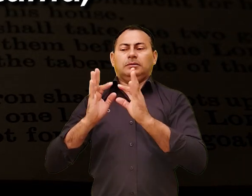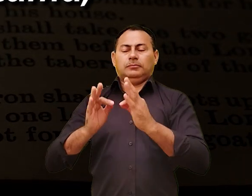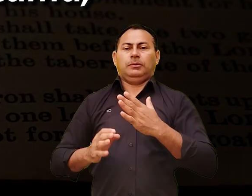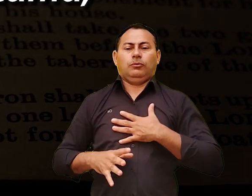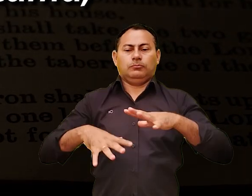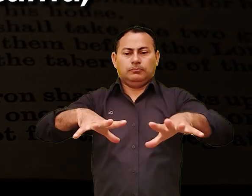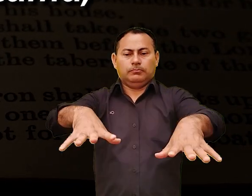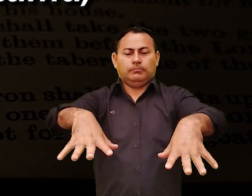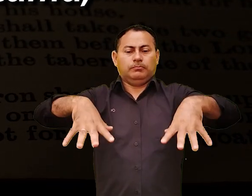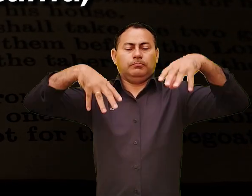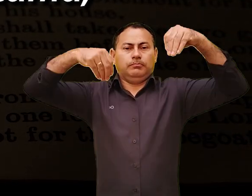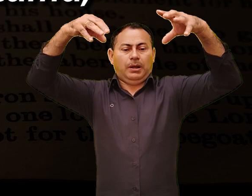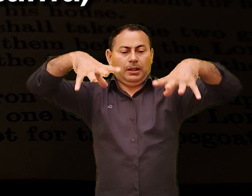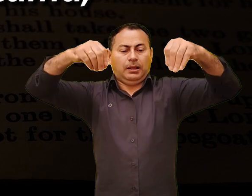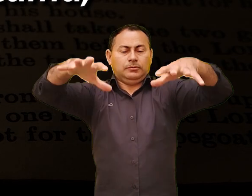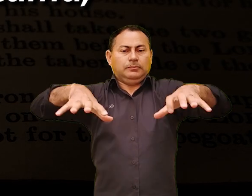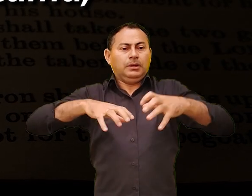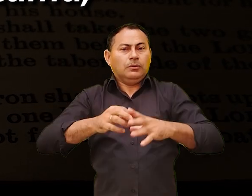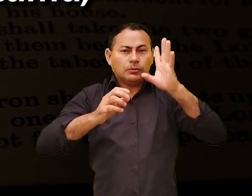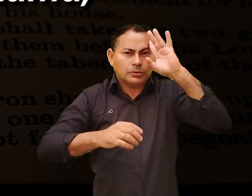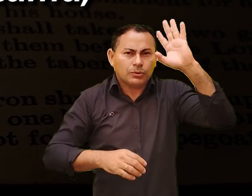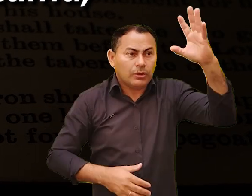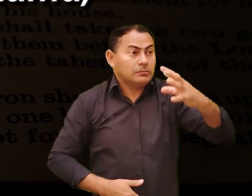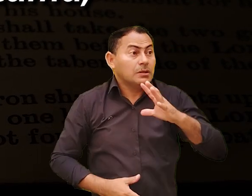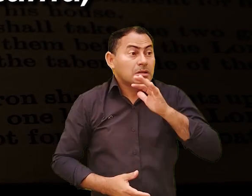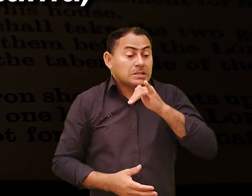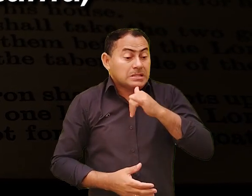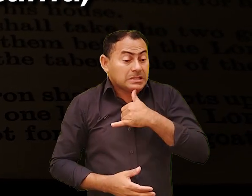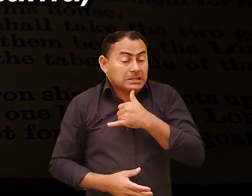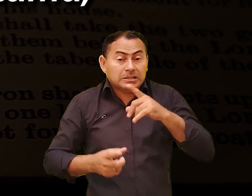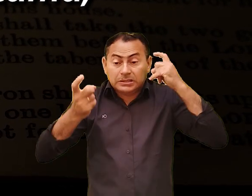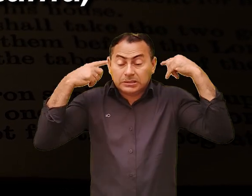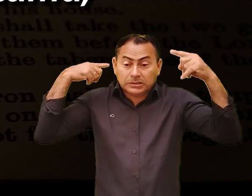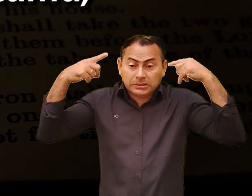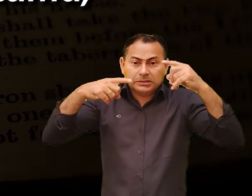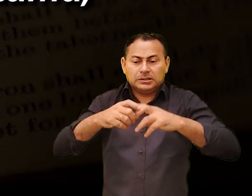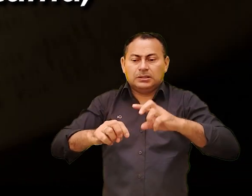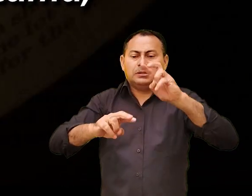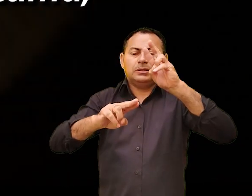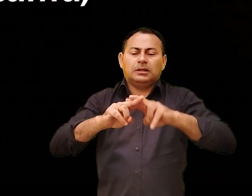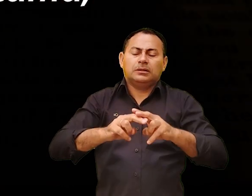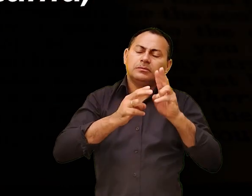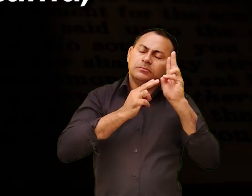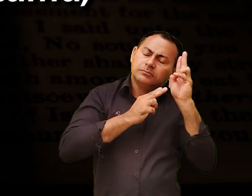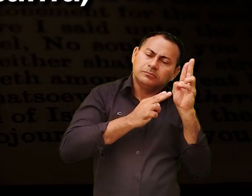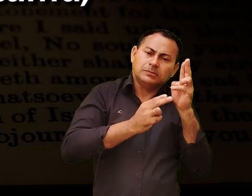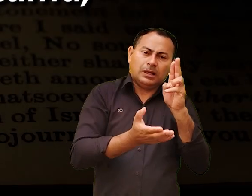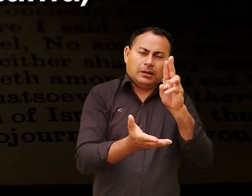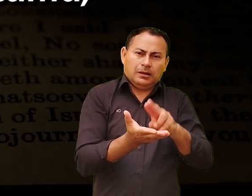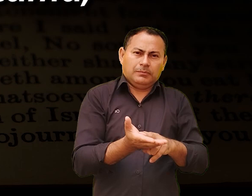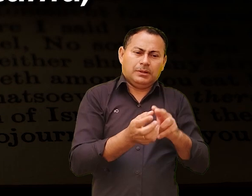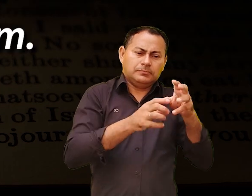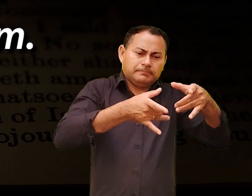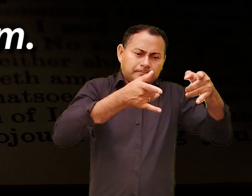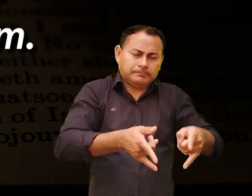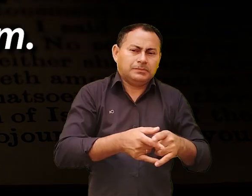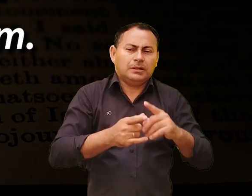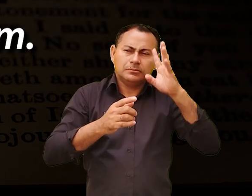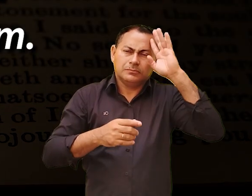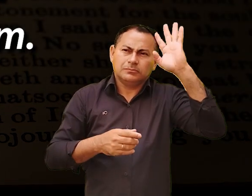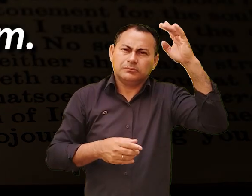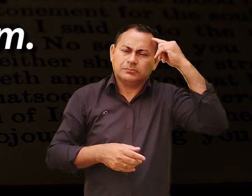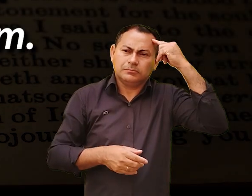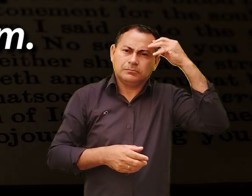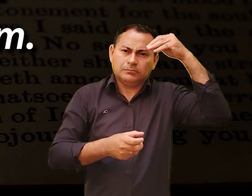no meu palácio. Tive um sonho que me deixou alarmado. Estando deitado em minha cama, os pensamentos e visões que passaram